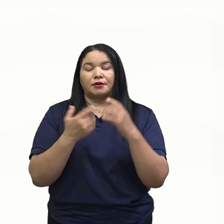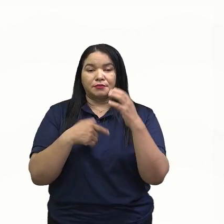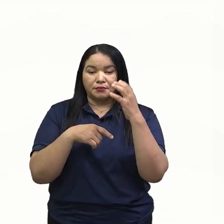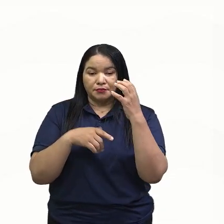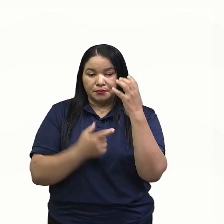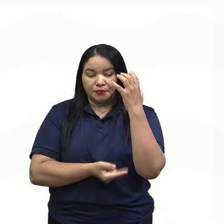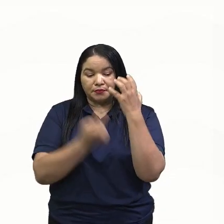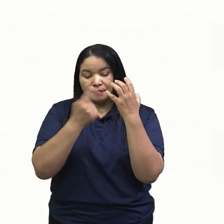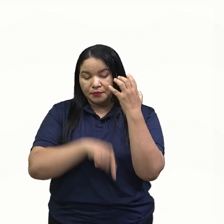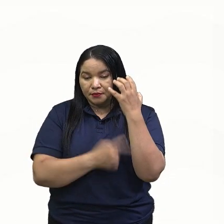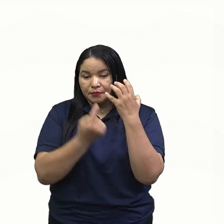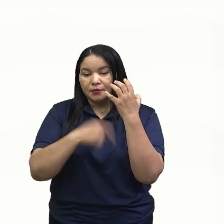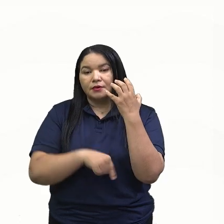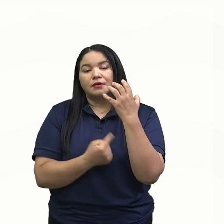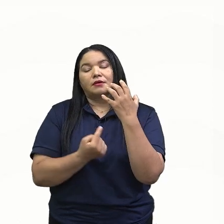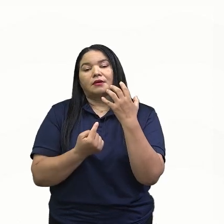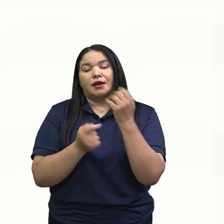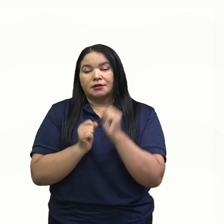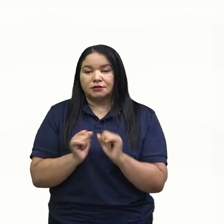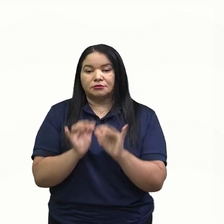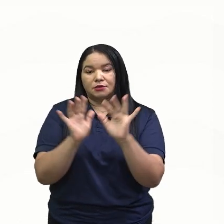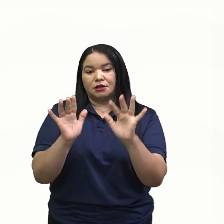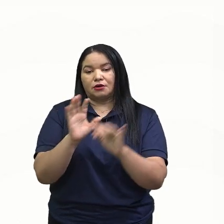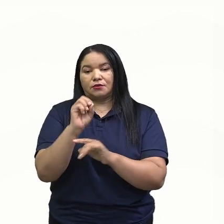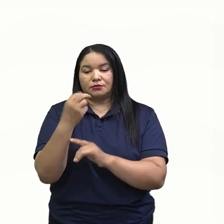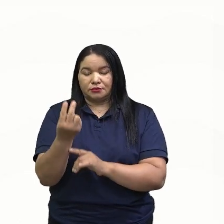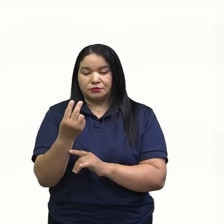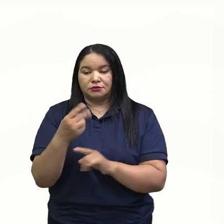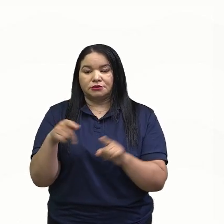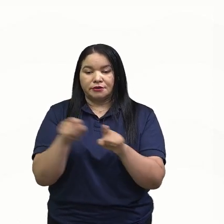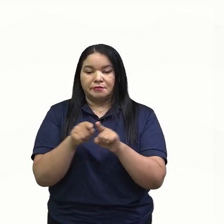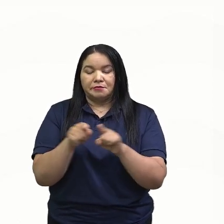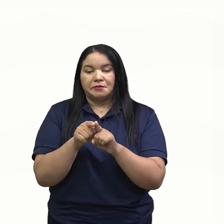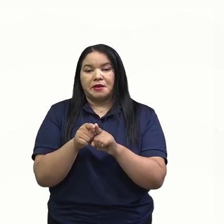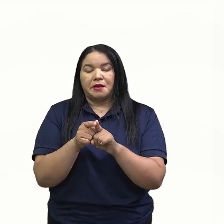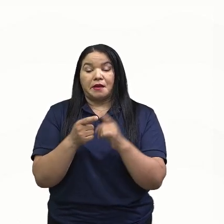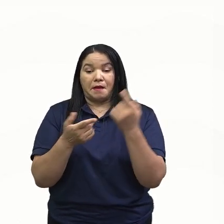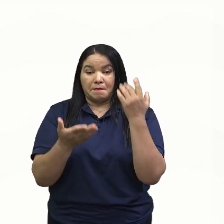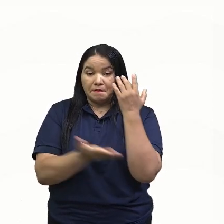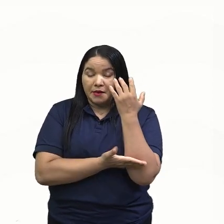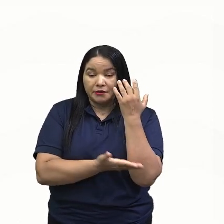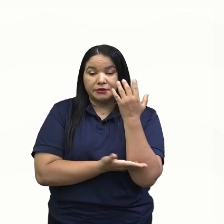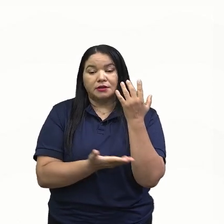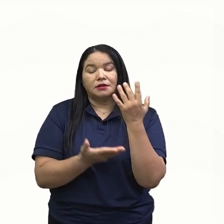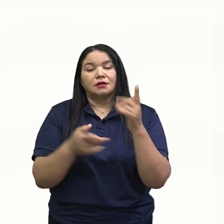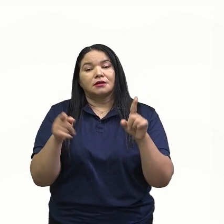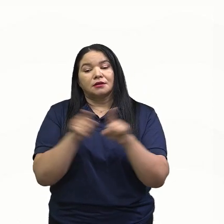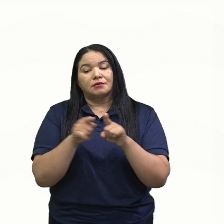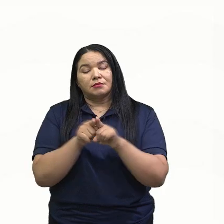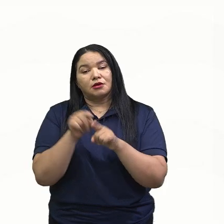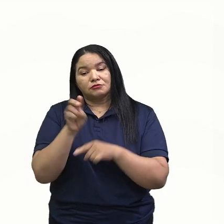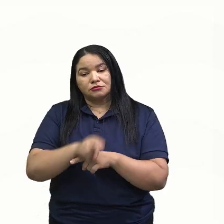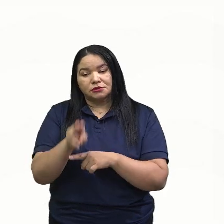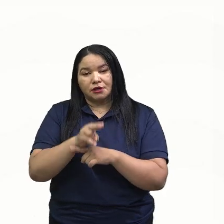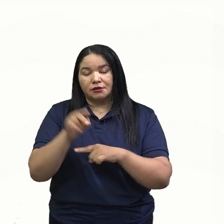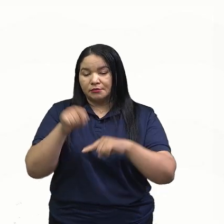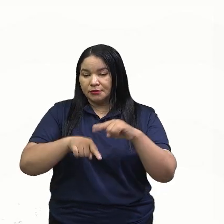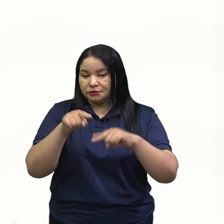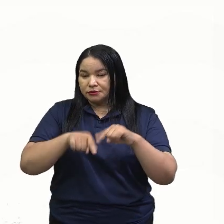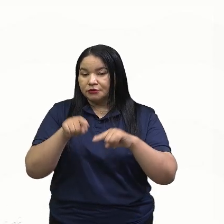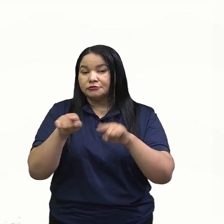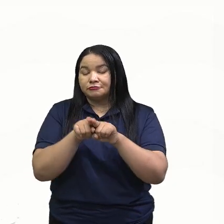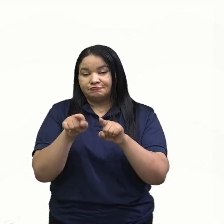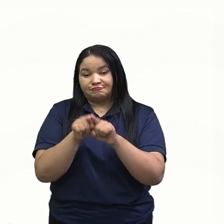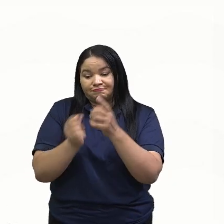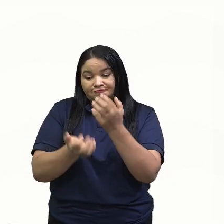liberar O2. Né? Essa madeira das árvores, usado como resíduo de combustão, ela produz